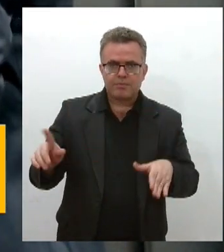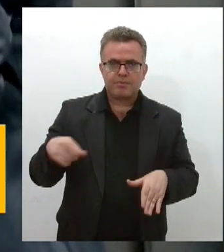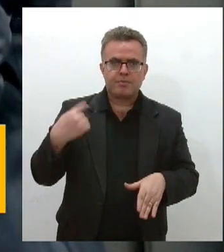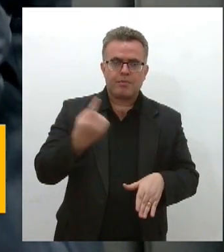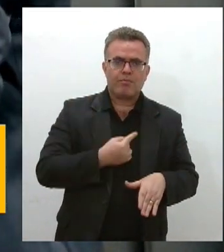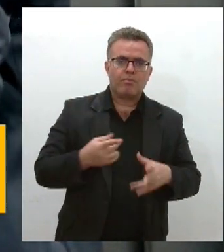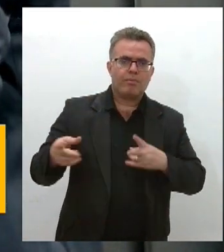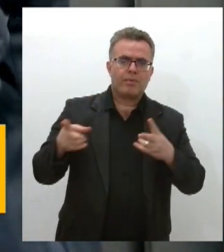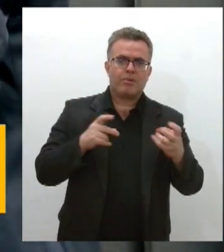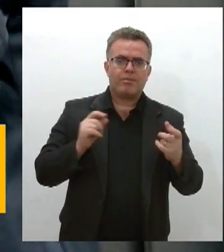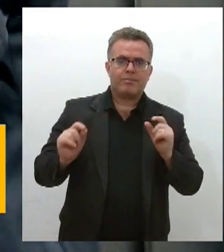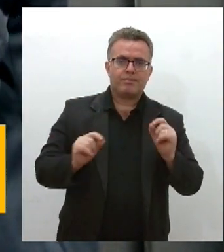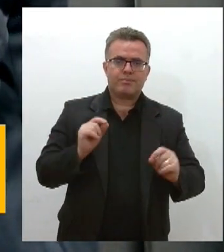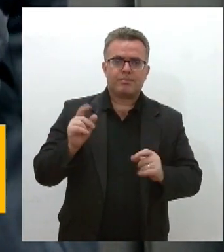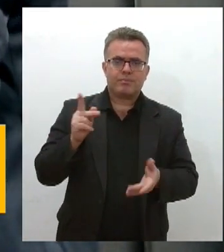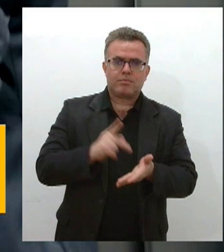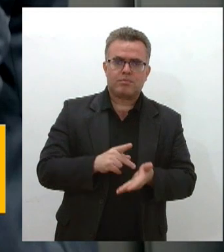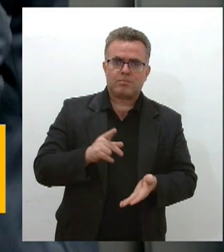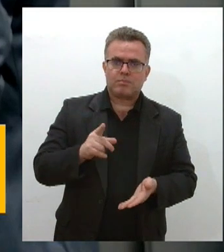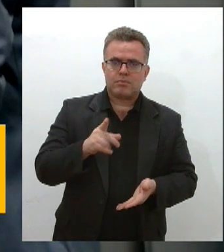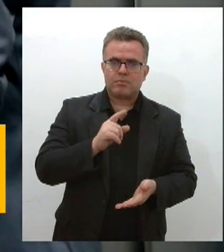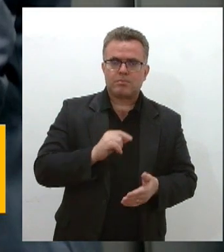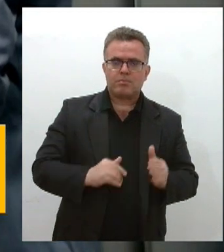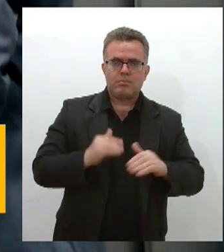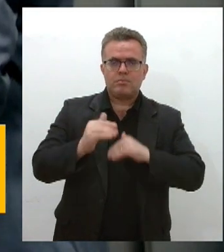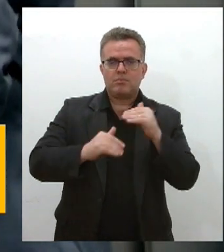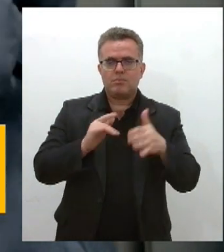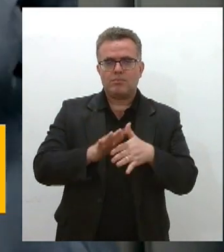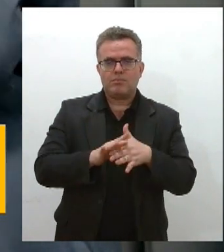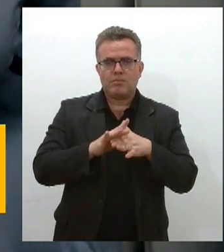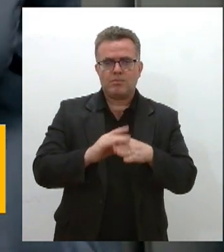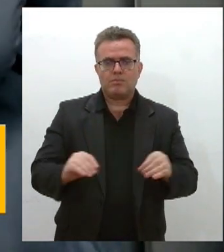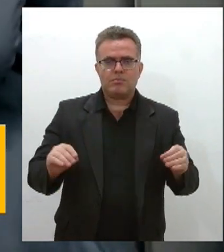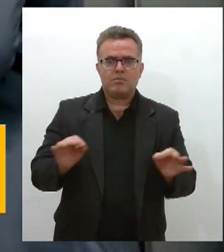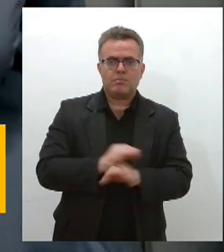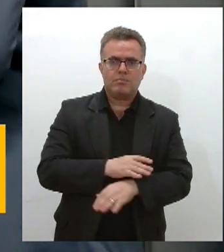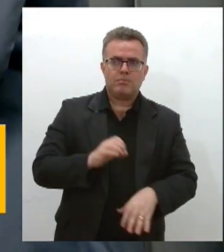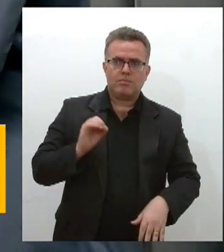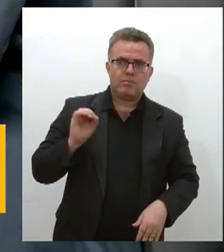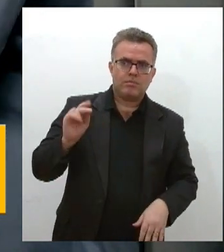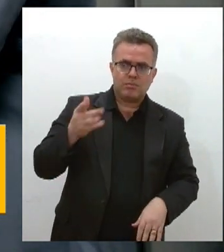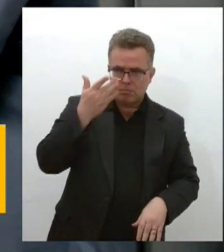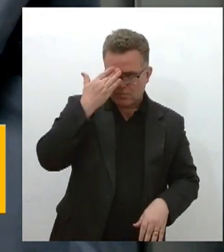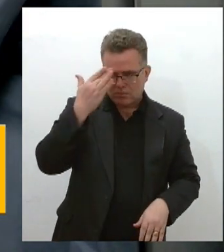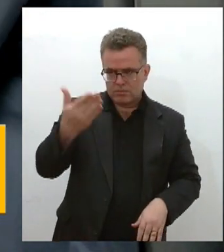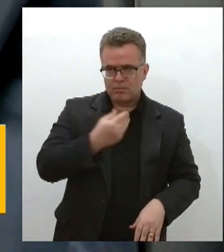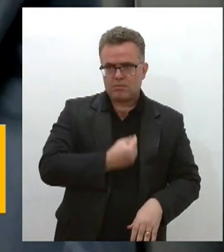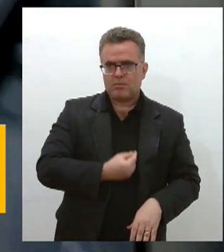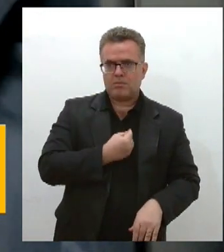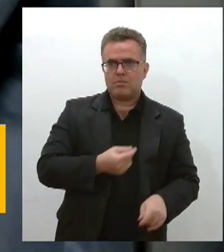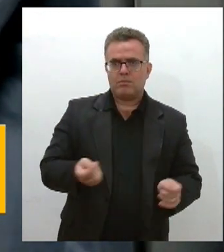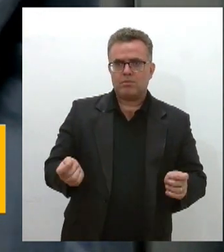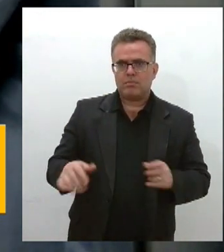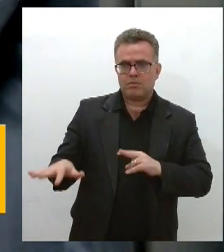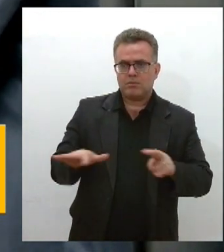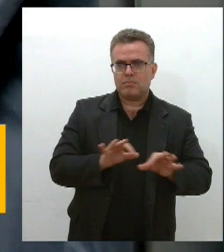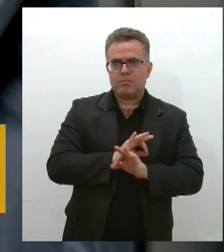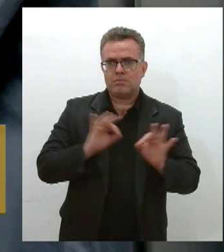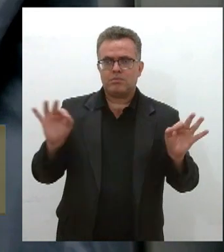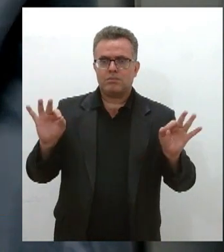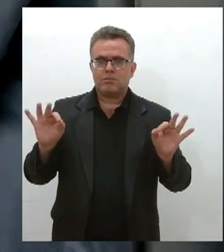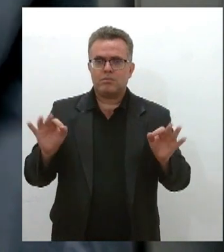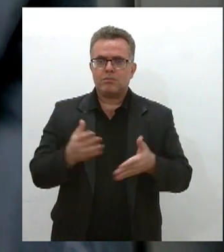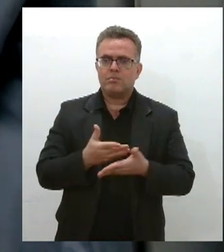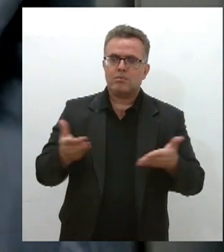controle muito mais efetivo do desenvolvimento dessas doenças aí. Ok, doutor Paulo, muito obrigado pela participação. Excelente semana, excelente dia para